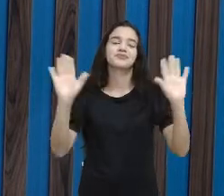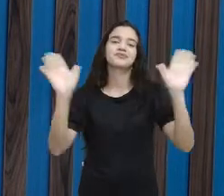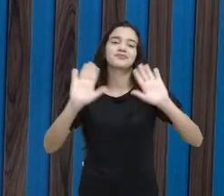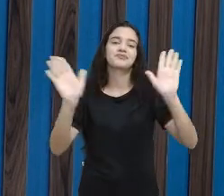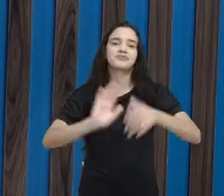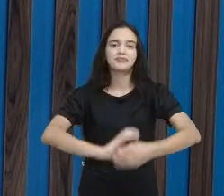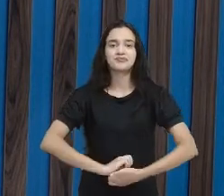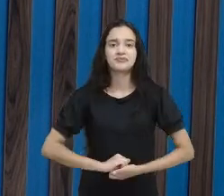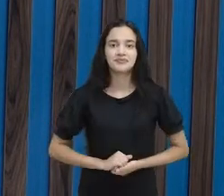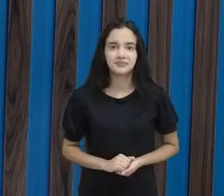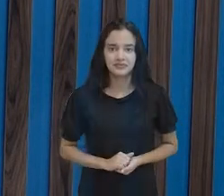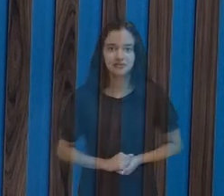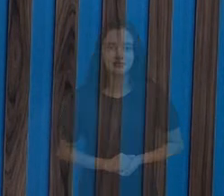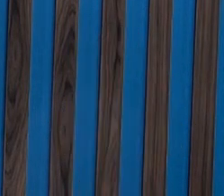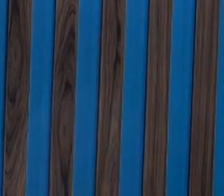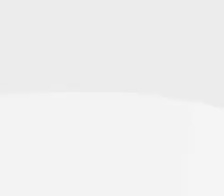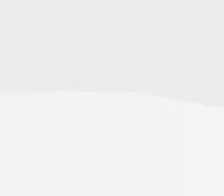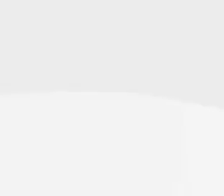até a próxima.